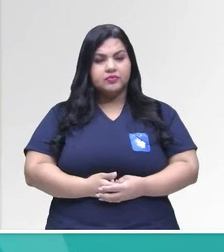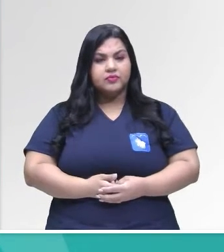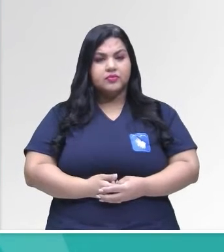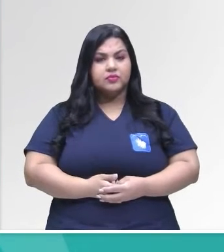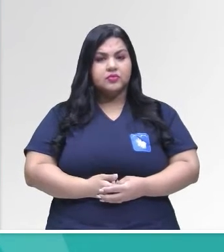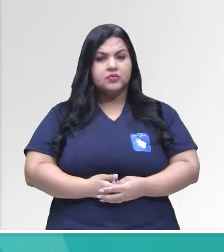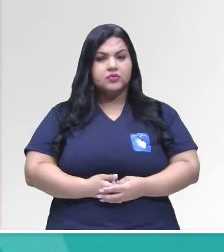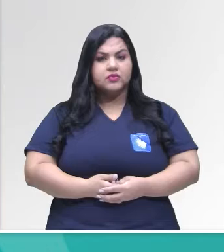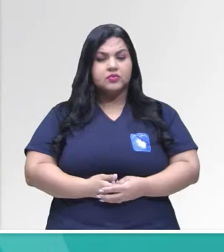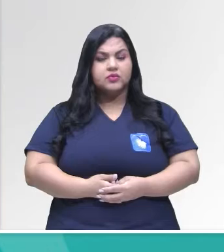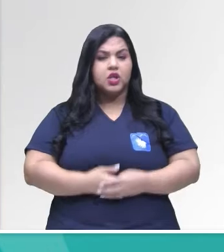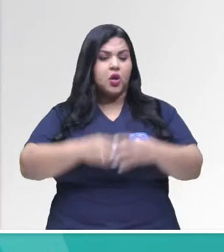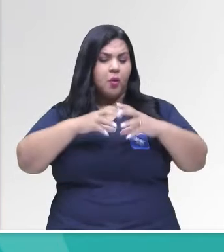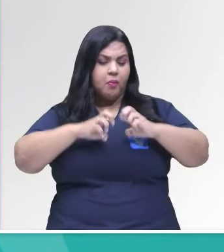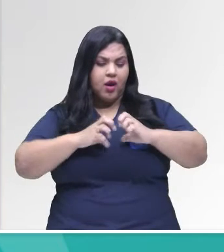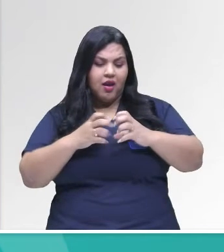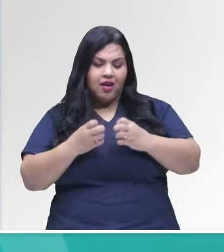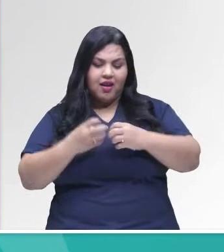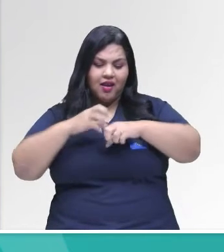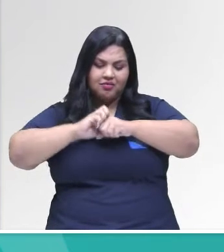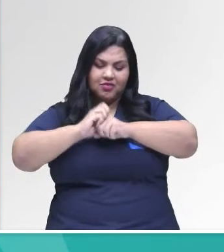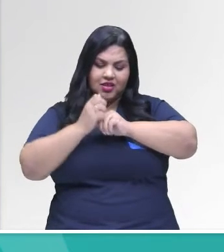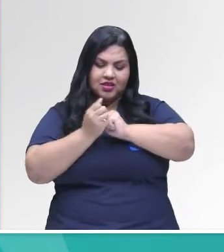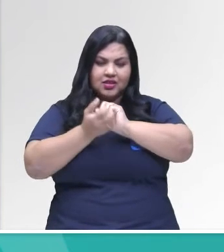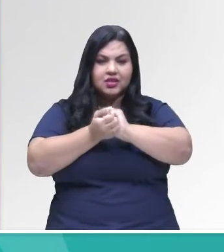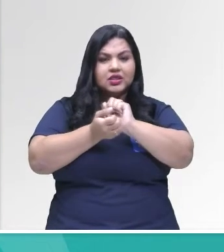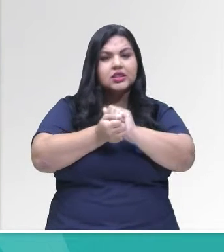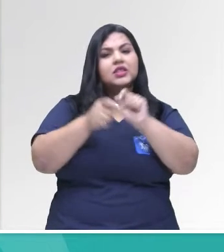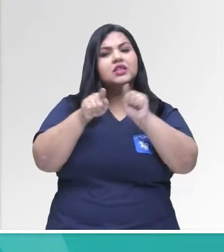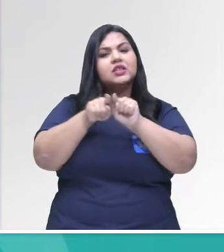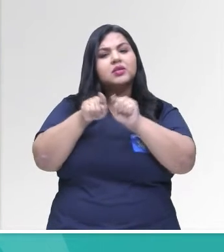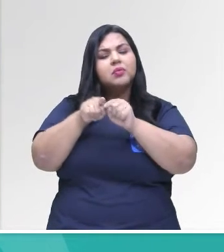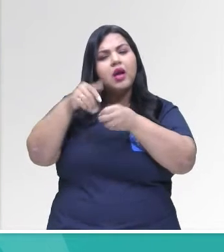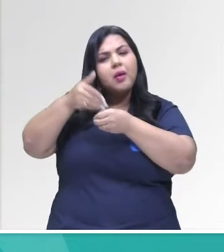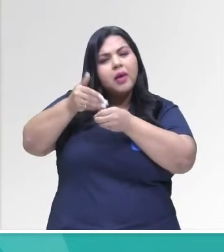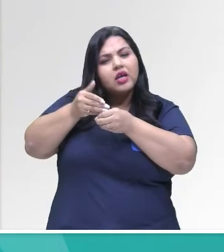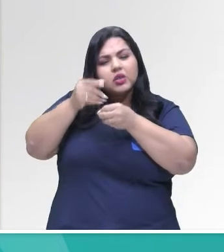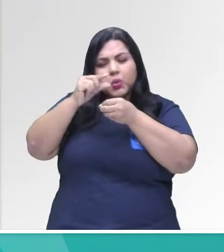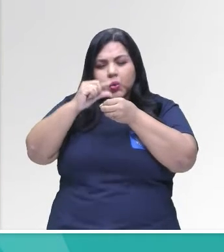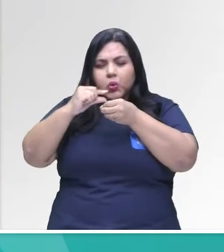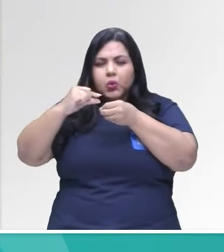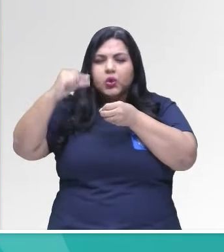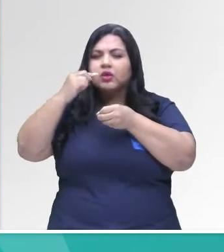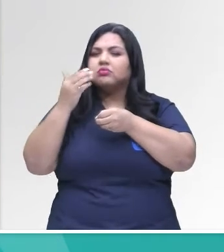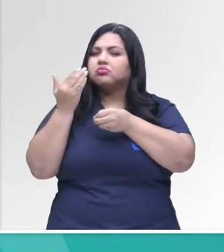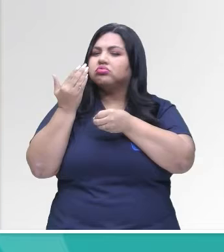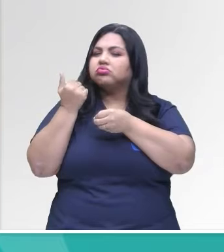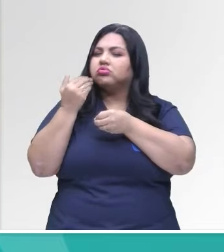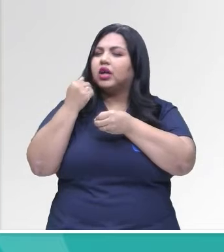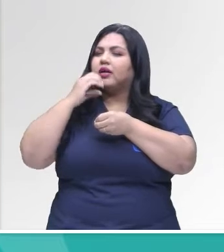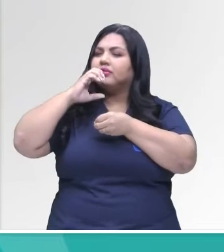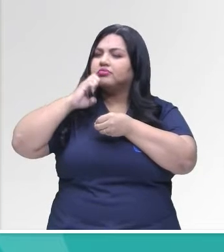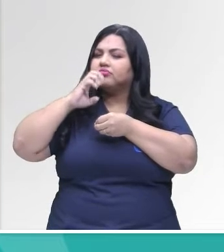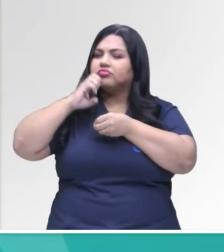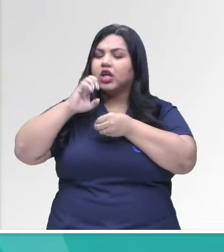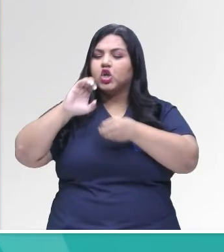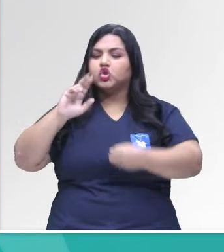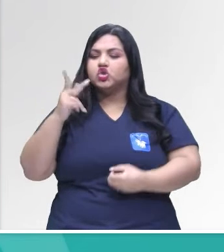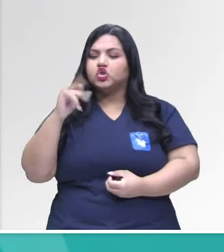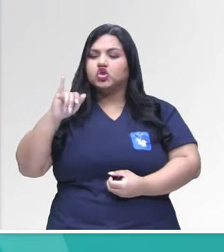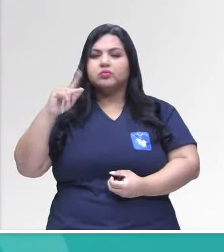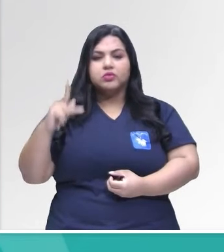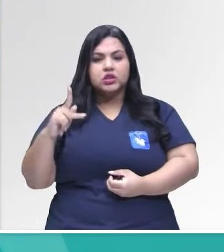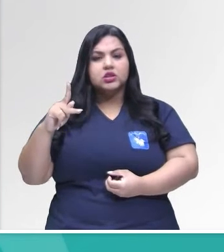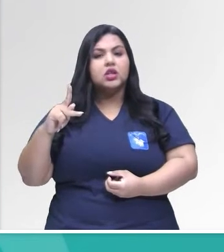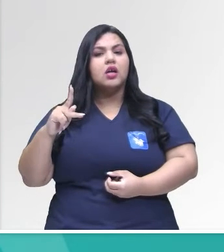como a massinha de modelar, e aquelas batatinhas bem fininhas que comemos, crocantes, que são as chips. Todas